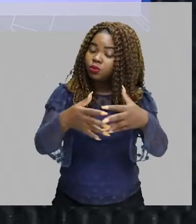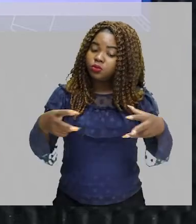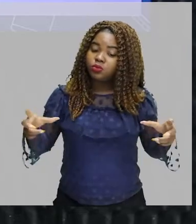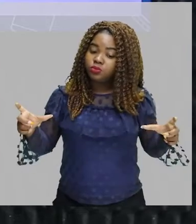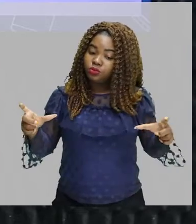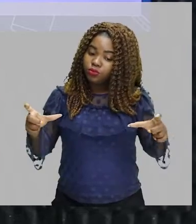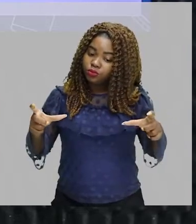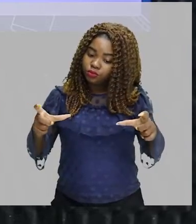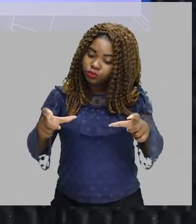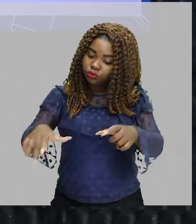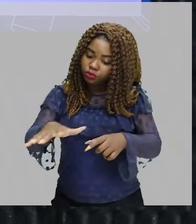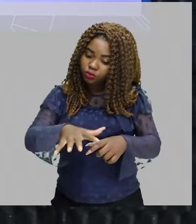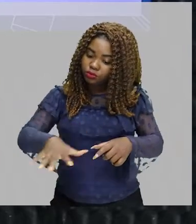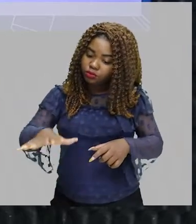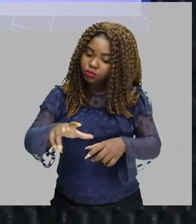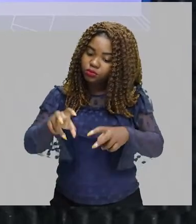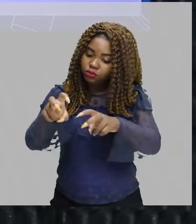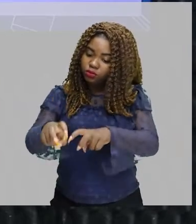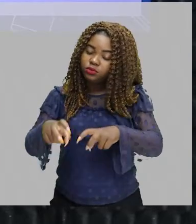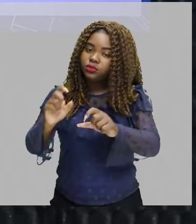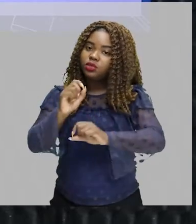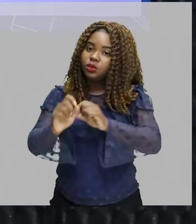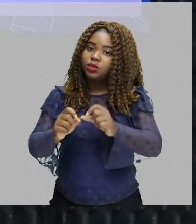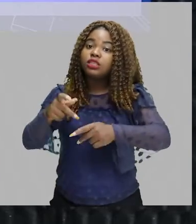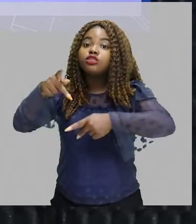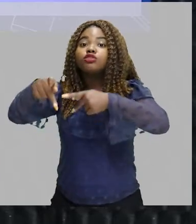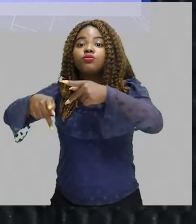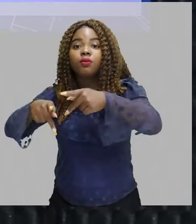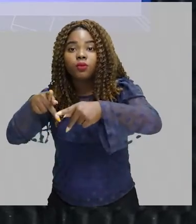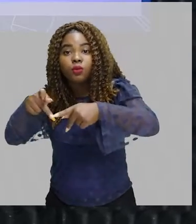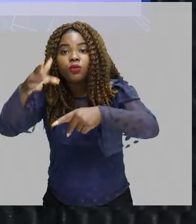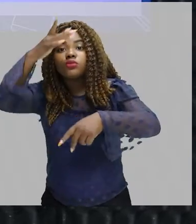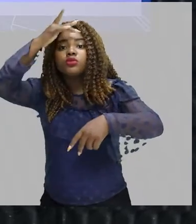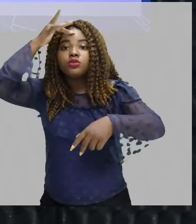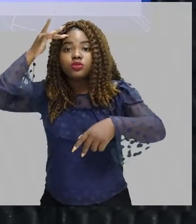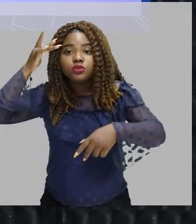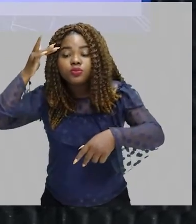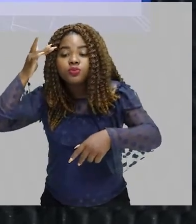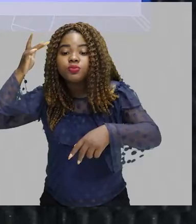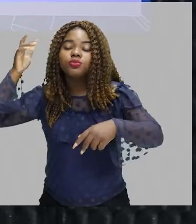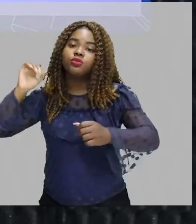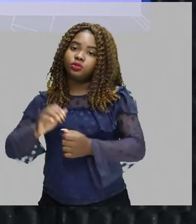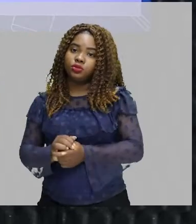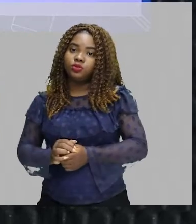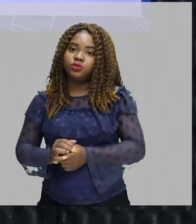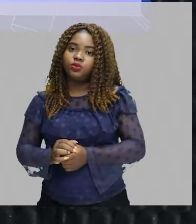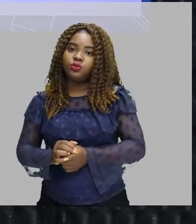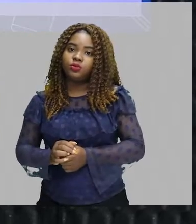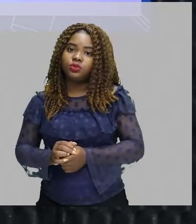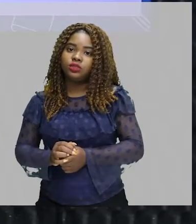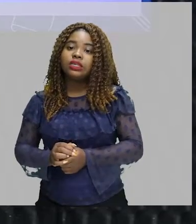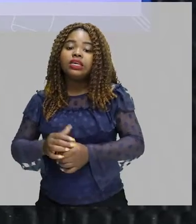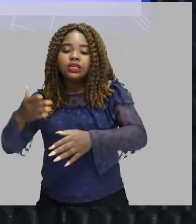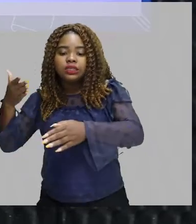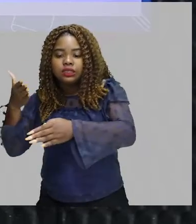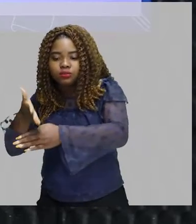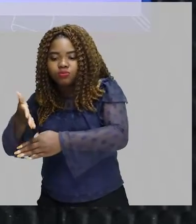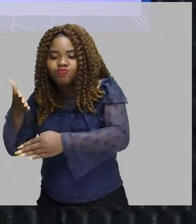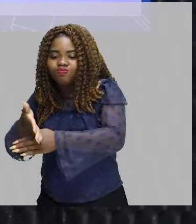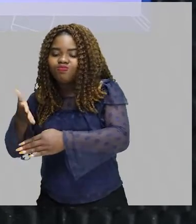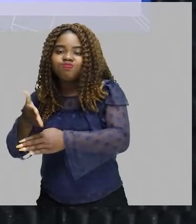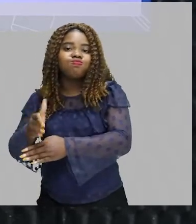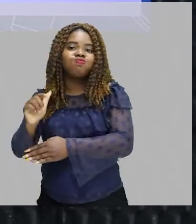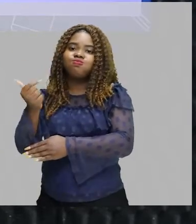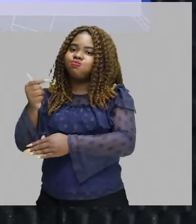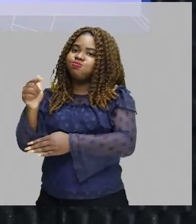redução do espaço rural, eu estou falando redução populacional. Não confunda com redução territorial. O espaço rural ele tende a ser